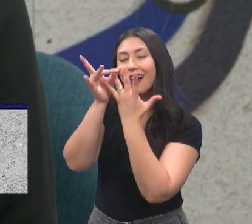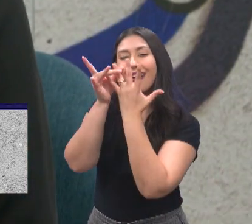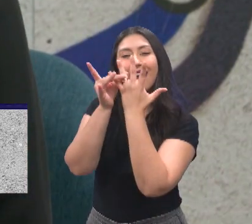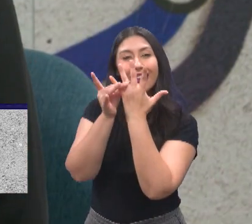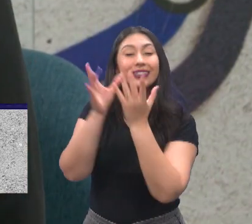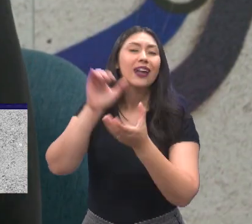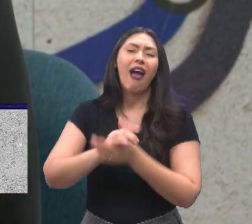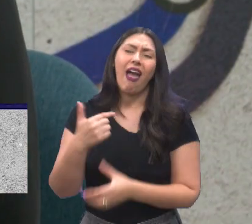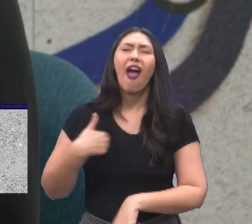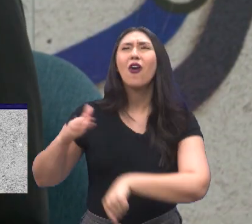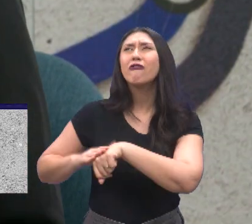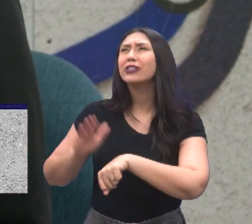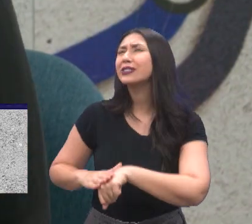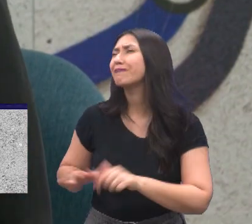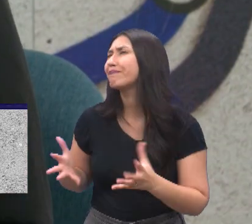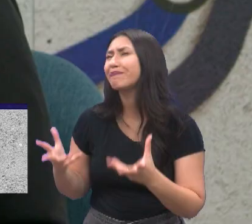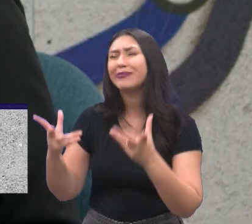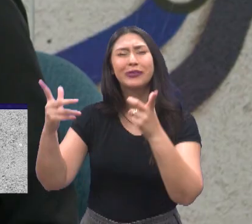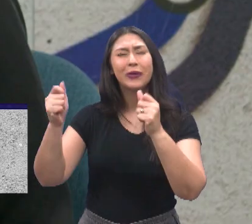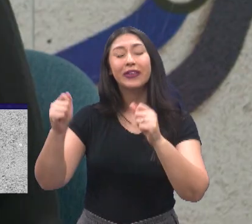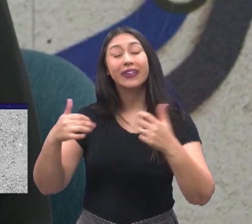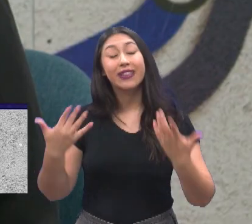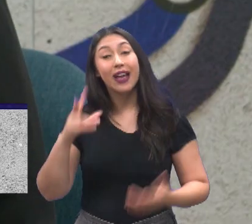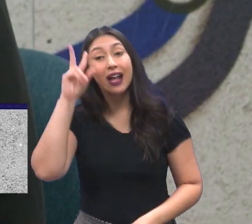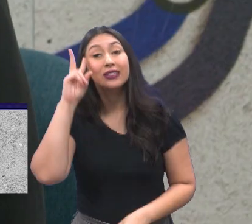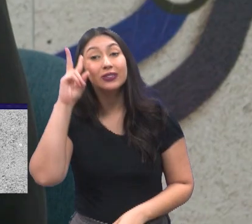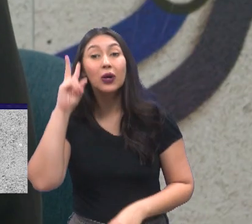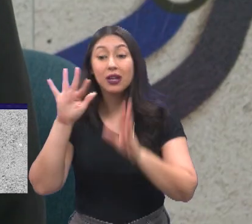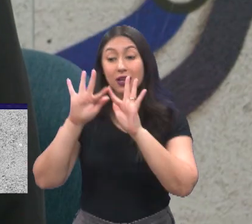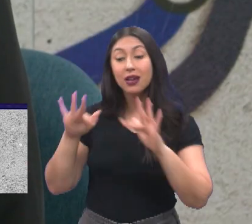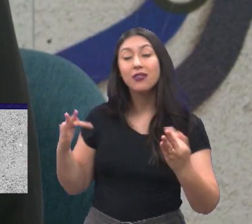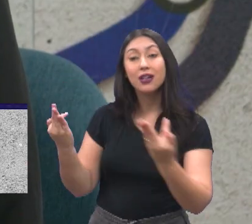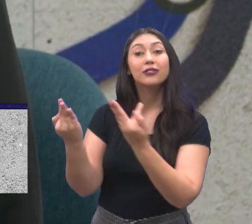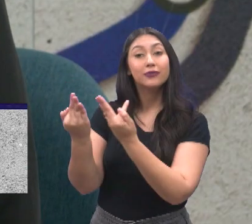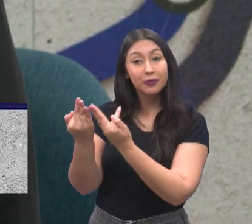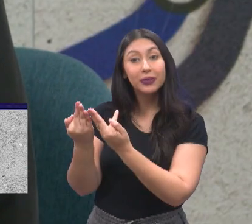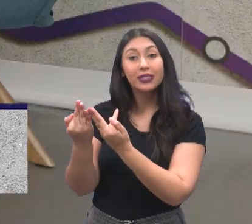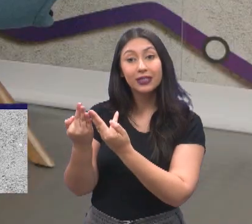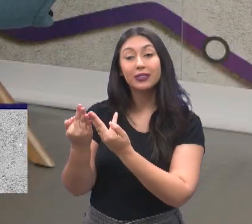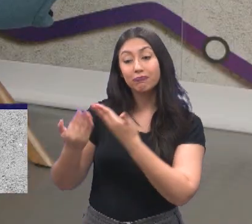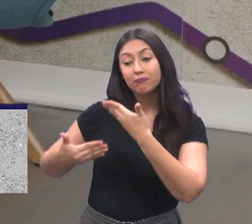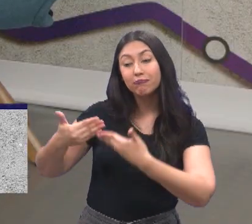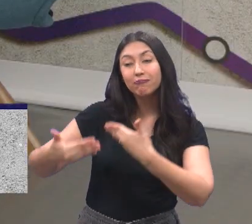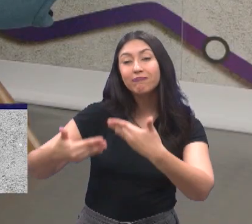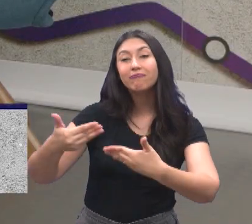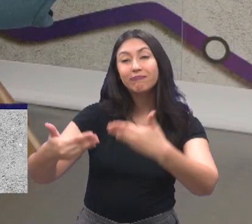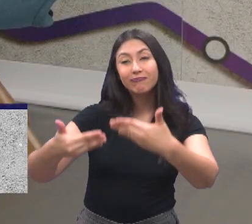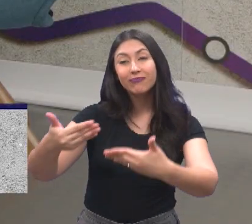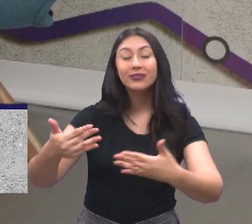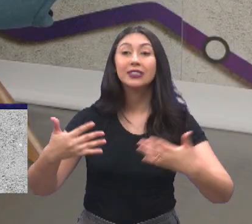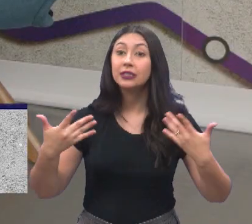uma magnífica. Então, você leva toda essa história, toda a família para a tua nova história, né? Da tua vida. Sim. Então,